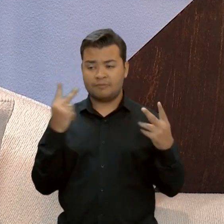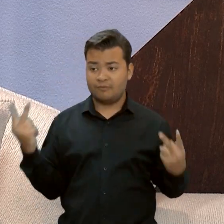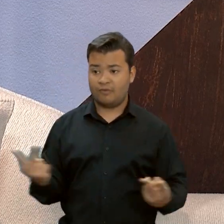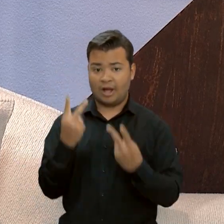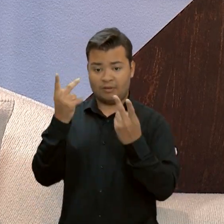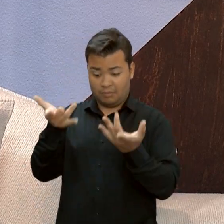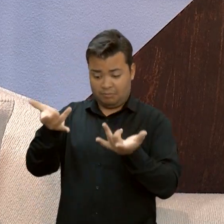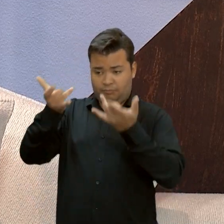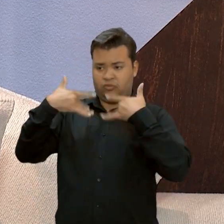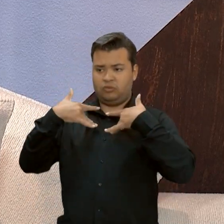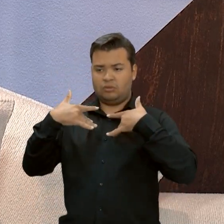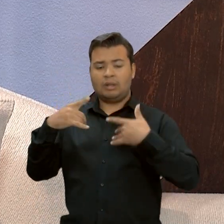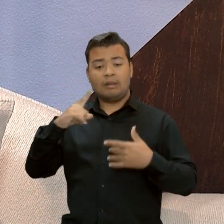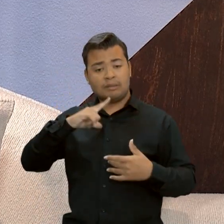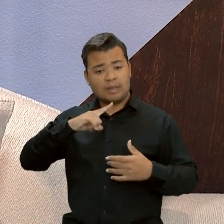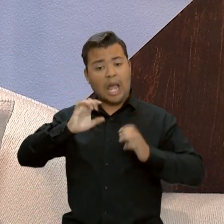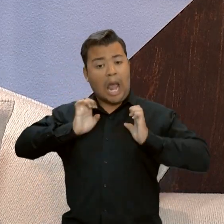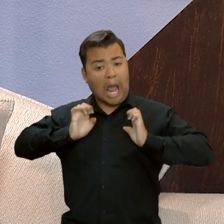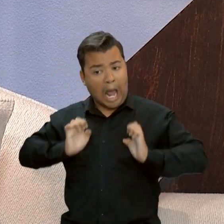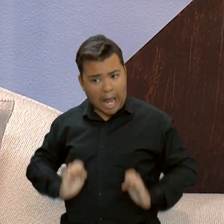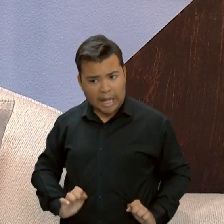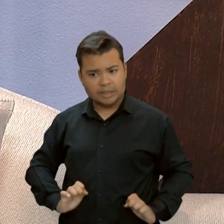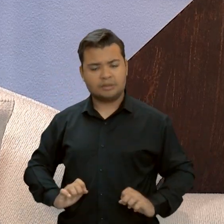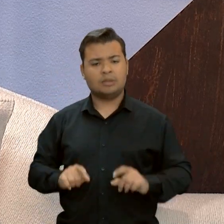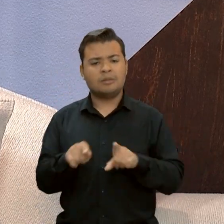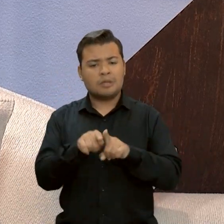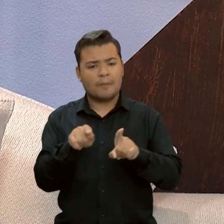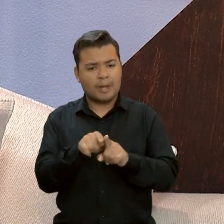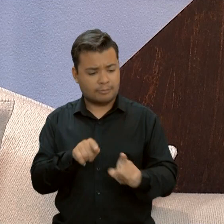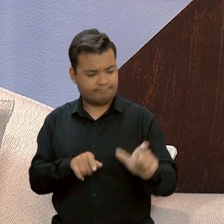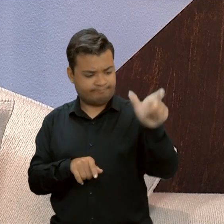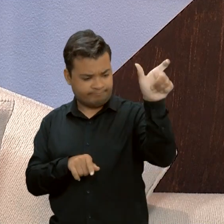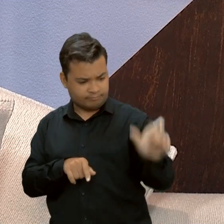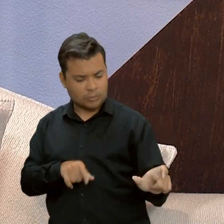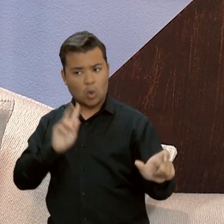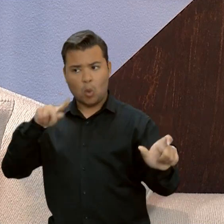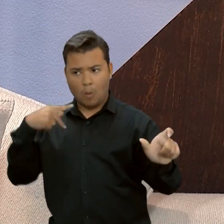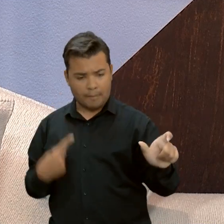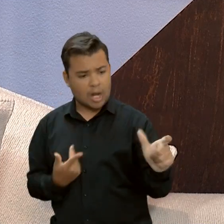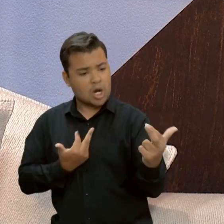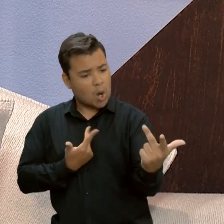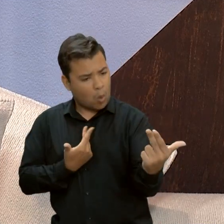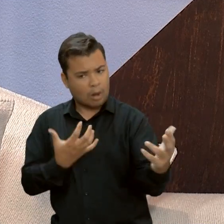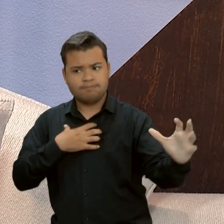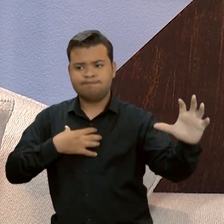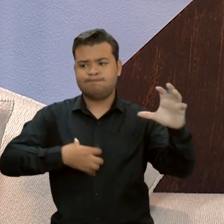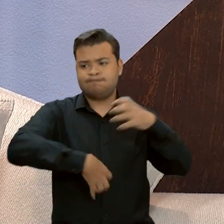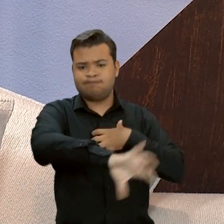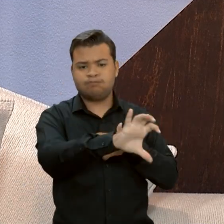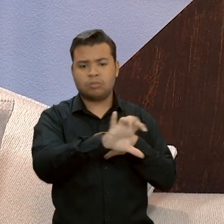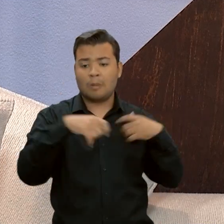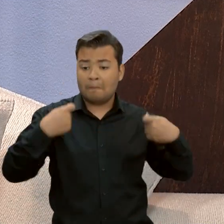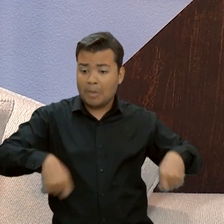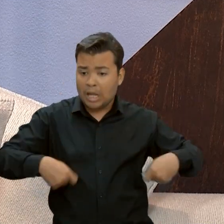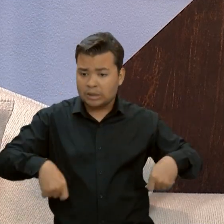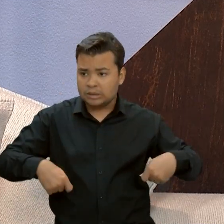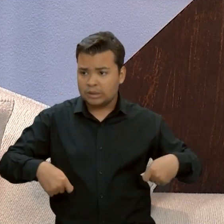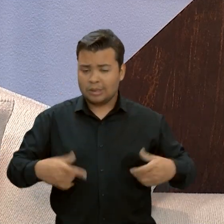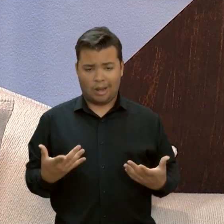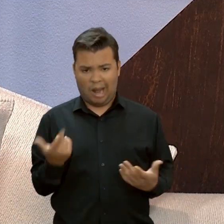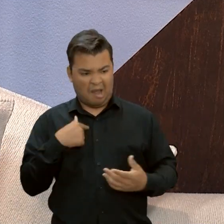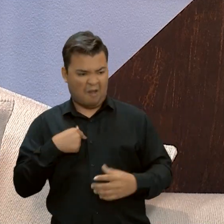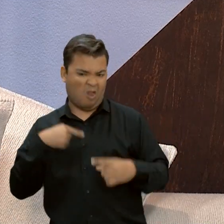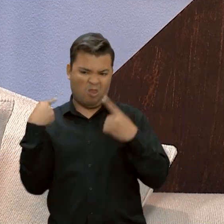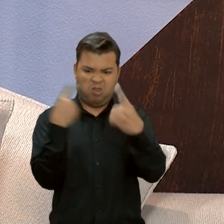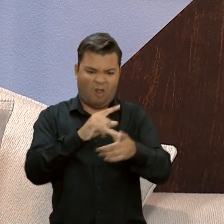generoso, ético, um ser humano que reconheça o outro como um seu semelhante, né? Portanto, não vai causar-lhe danos nenhum,